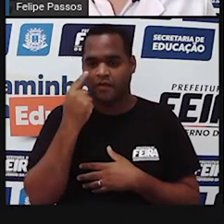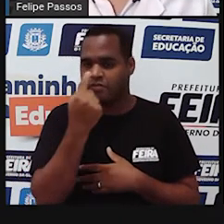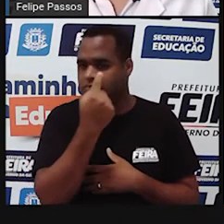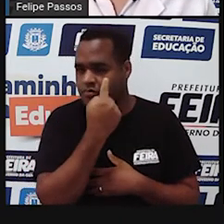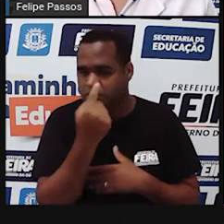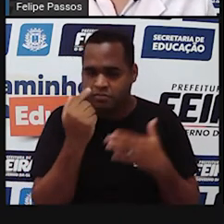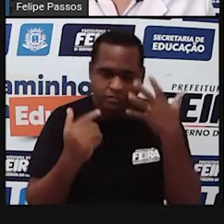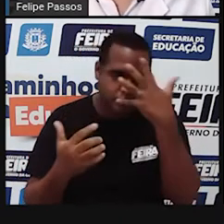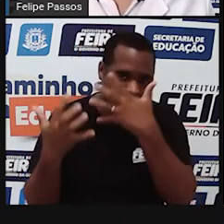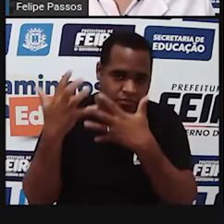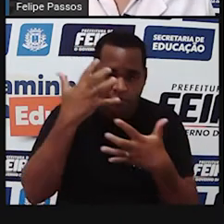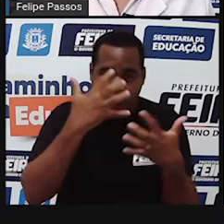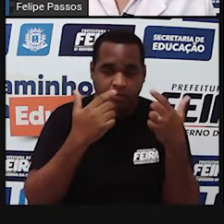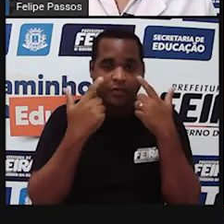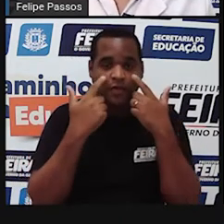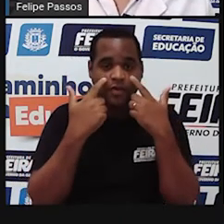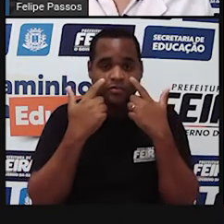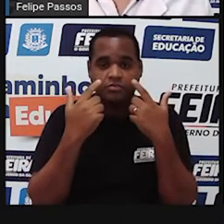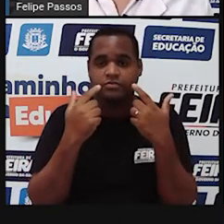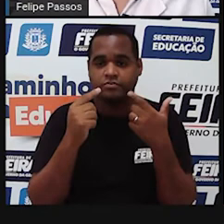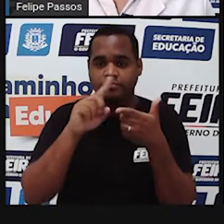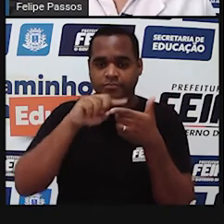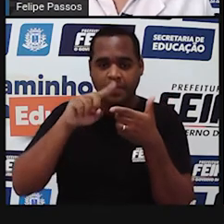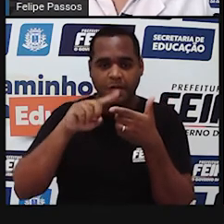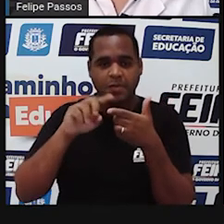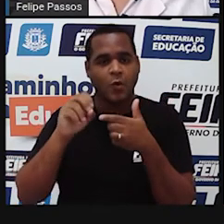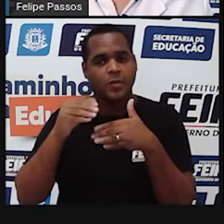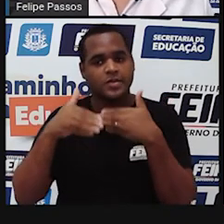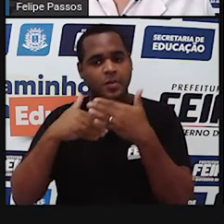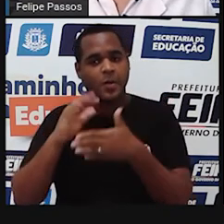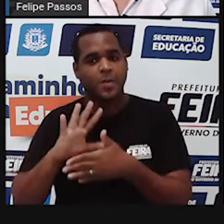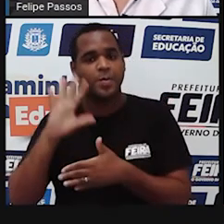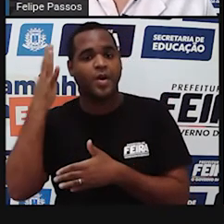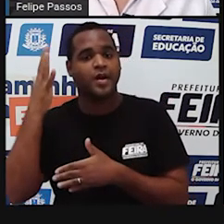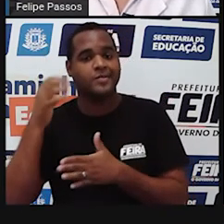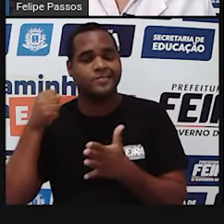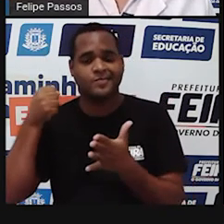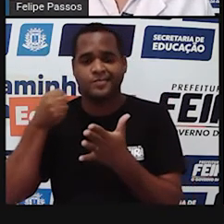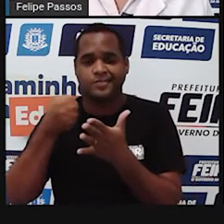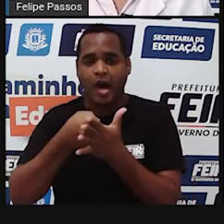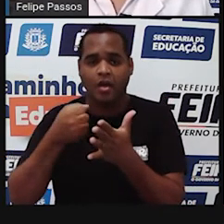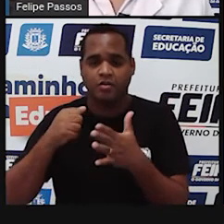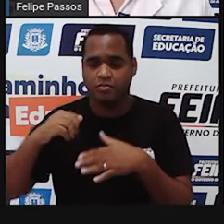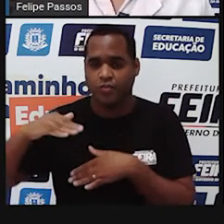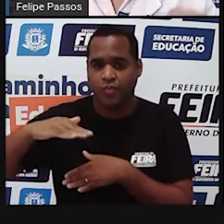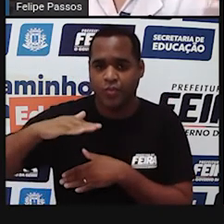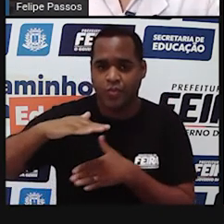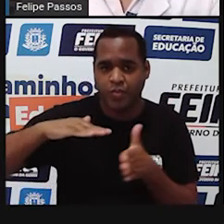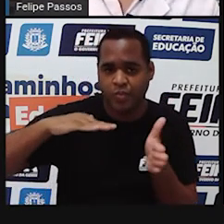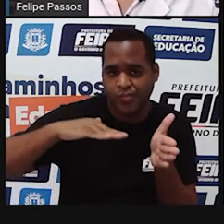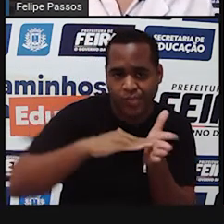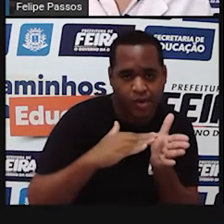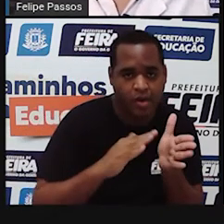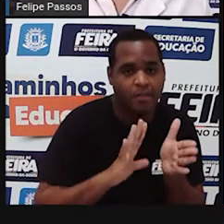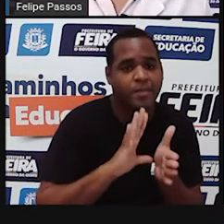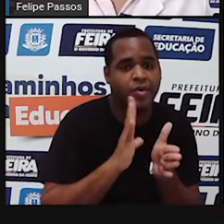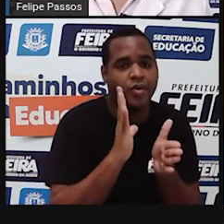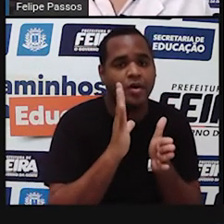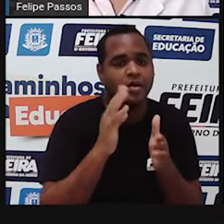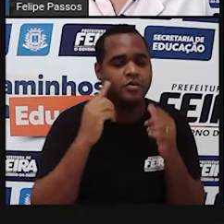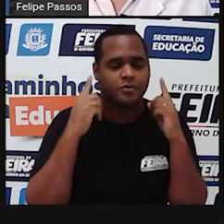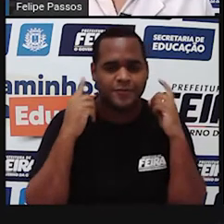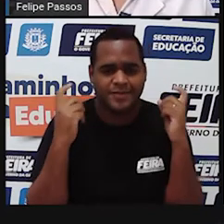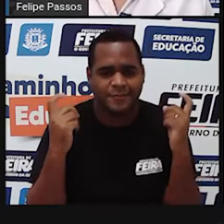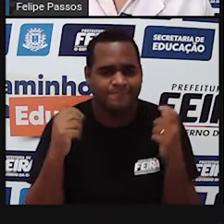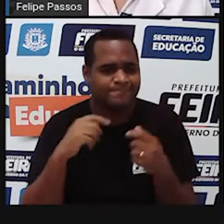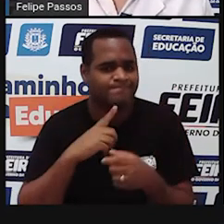uma pessoa adquire, seja por acidente ou por alguma outra doença, ela perde um membro, ela perde uma audição, algo